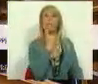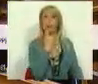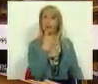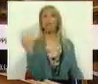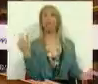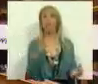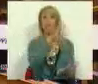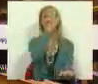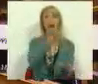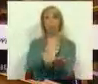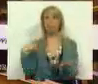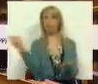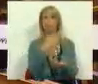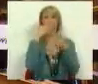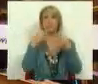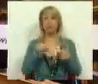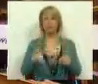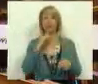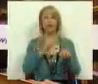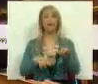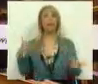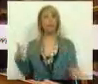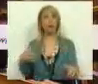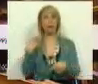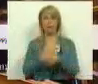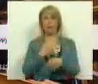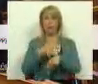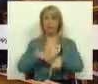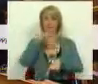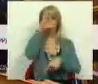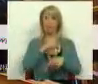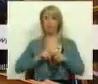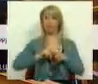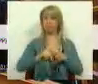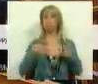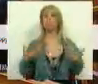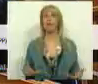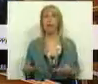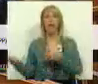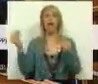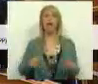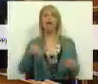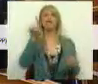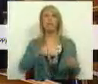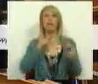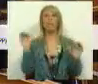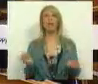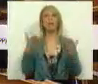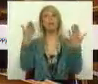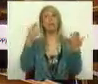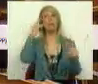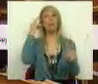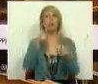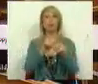aprovada por unanimidade nesta Câmara, e já nesta legislatura apresentou também uma iniciativa no sentido